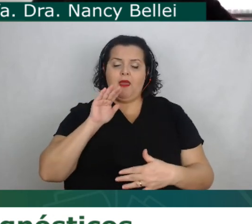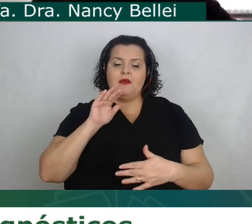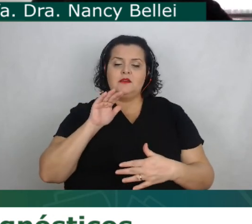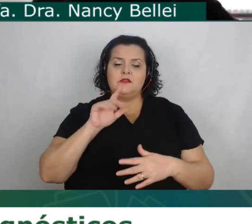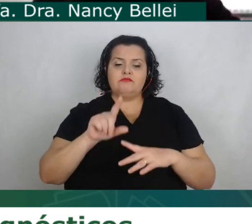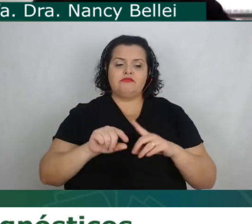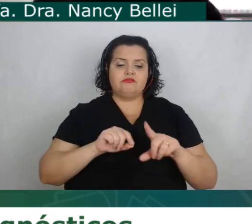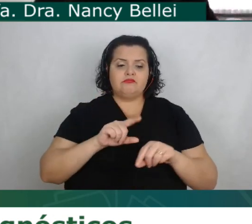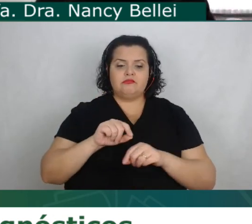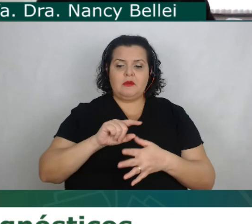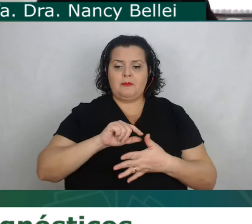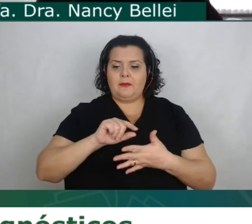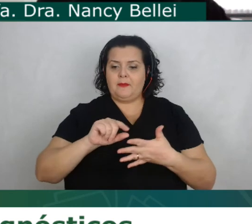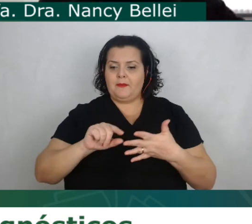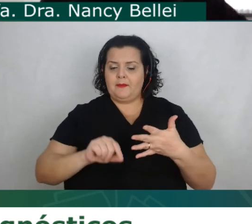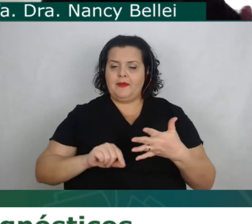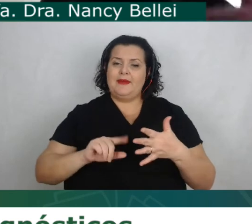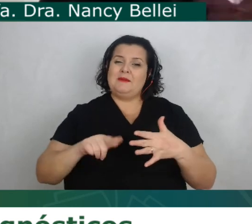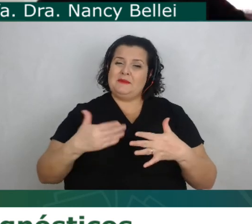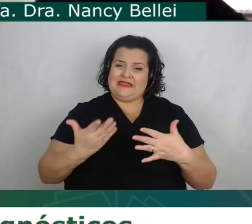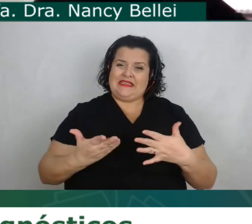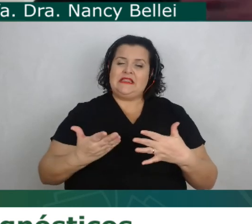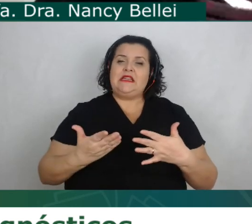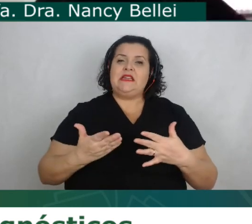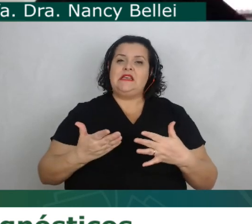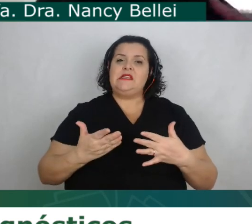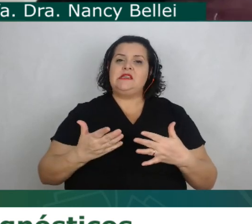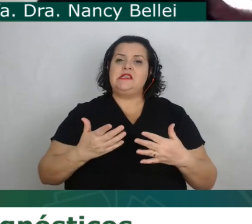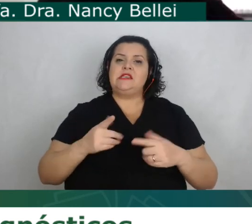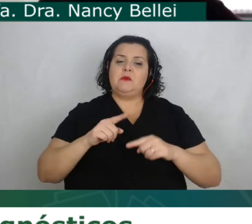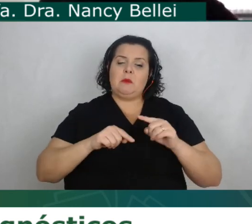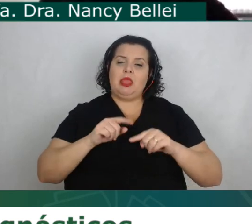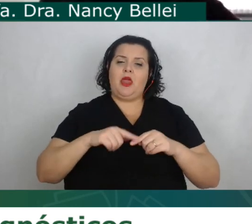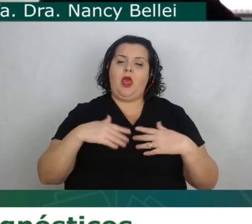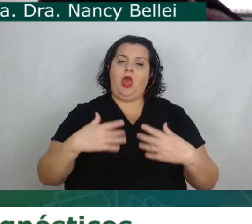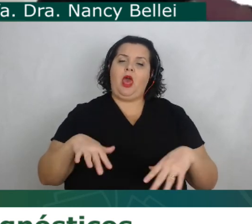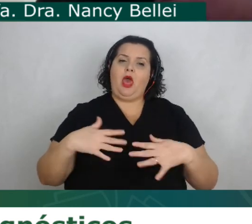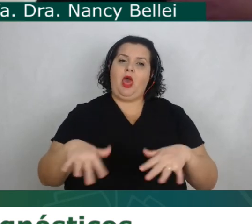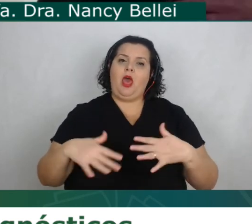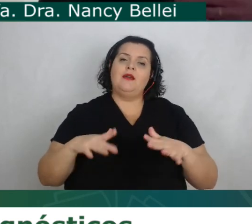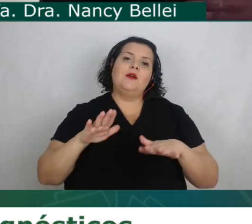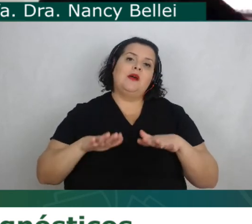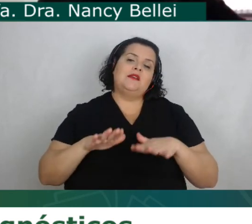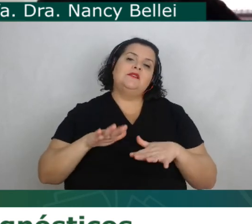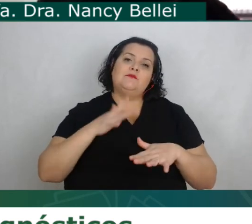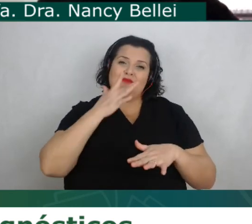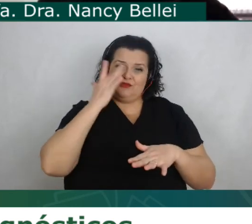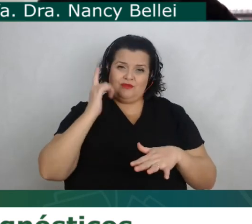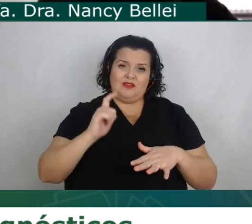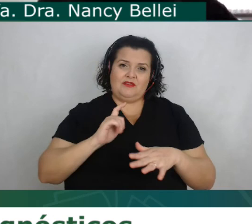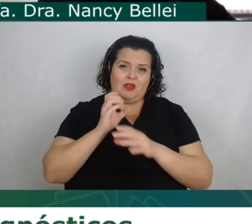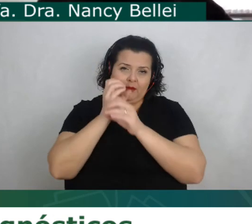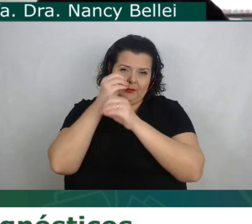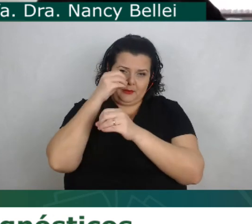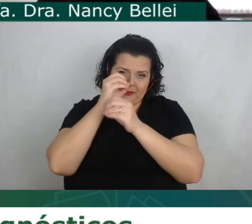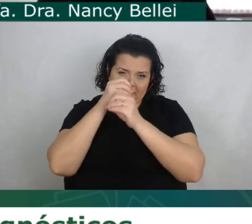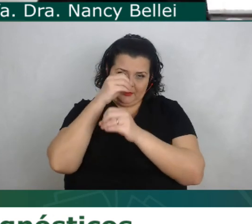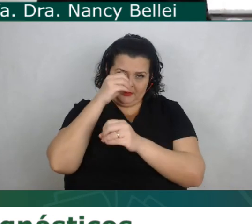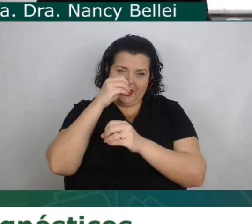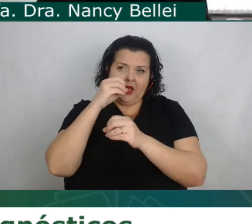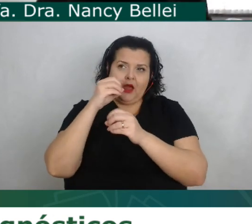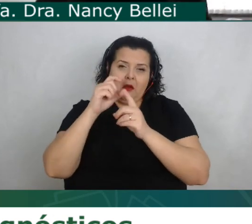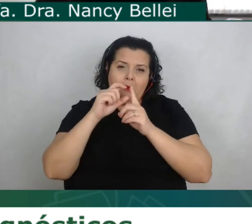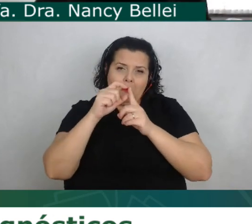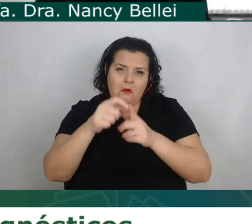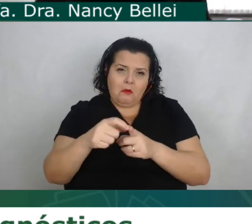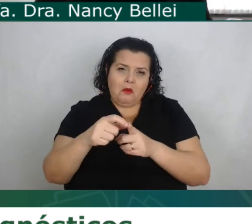às vezes são kits mais caros. Então, para quem está em laboratório mais periférico, tem que fazer diagnóstico, o que